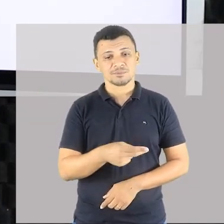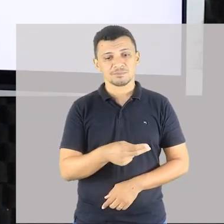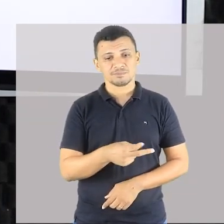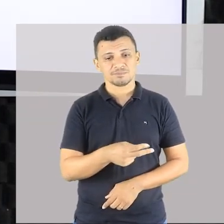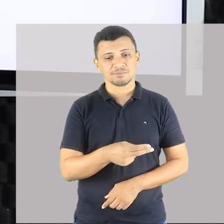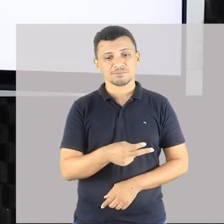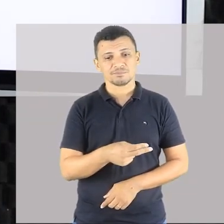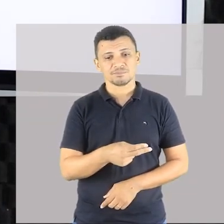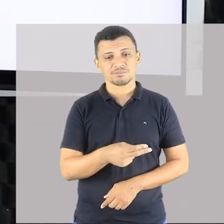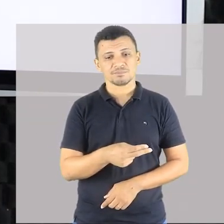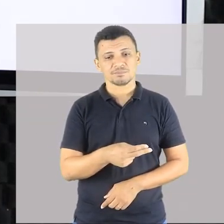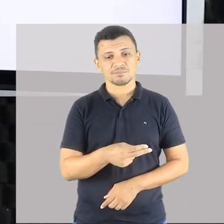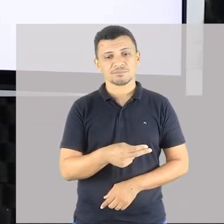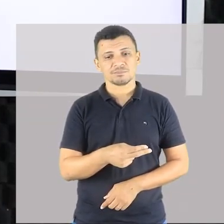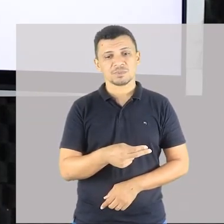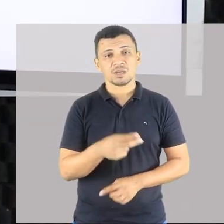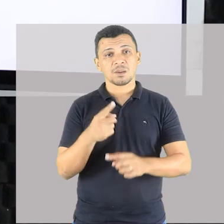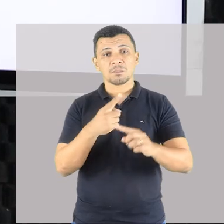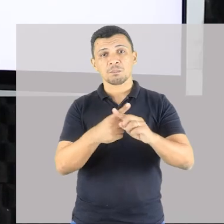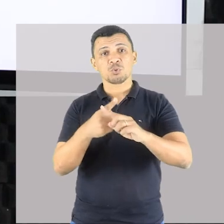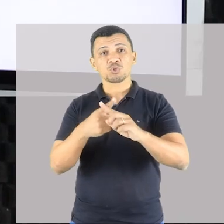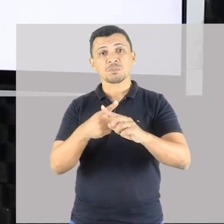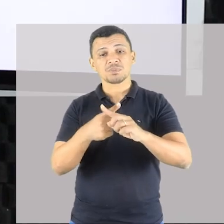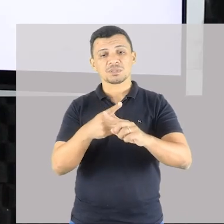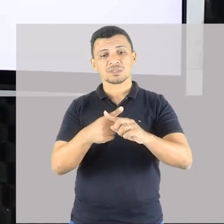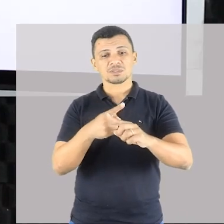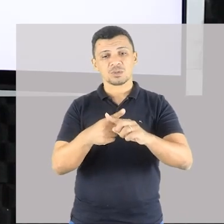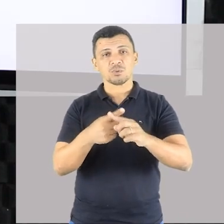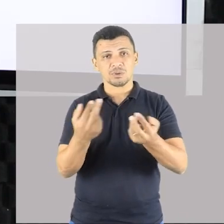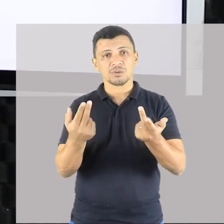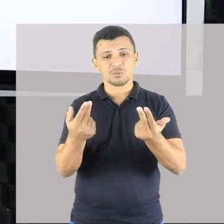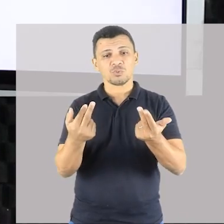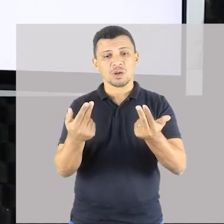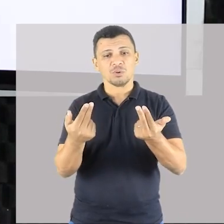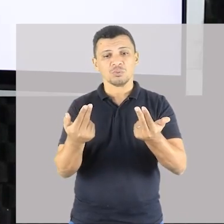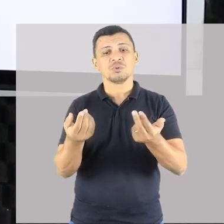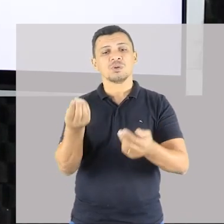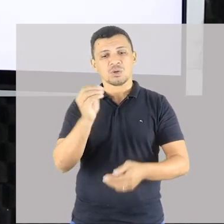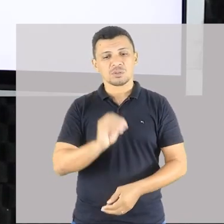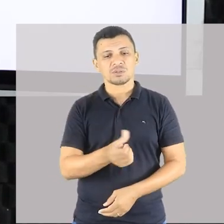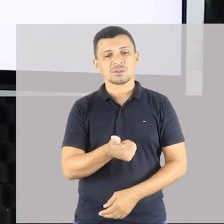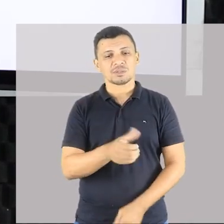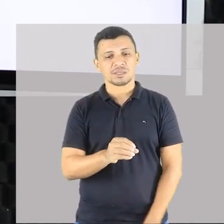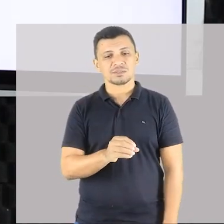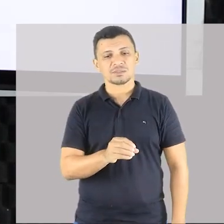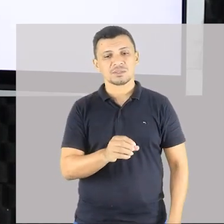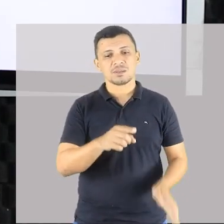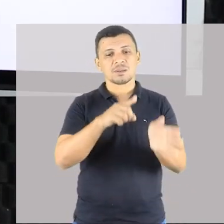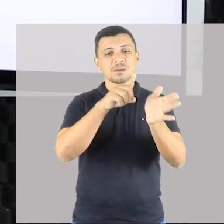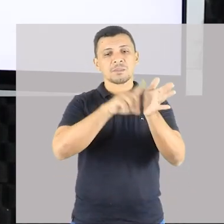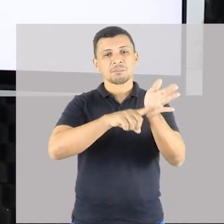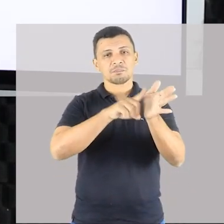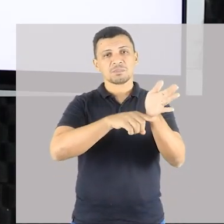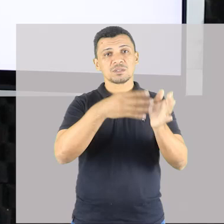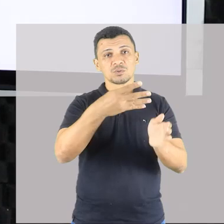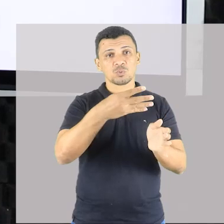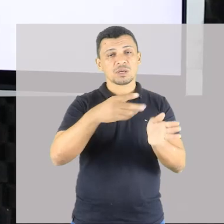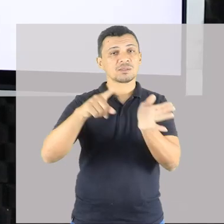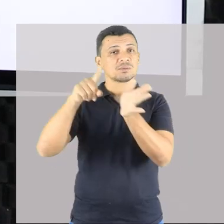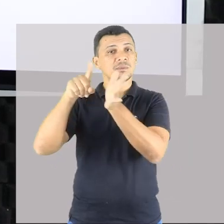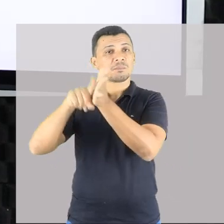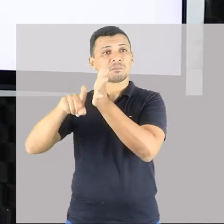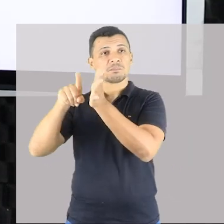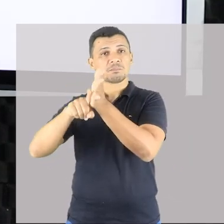Aqui, meus amigos, multiplicação de potência de mesma base. Conserva a base, 10. E somos expoentes, ó,